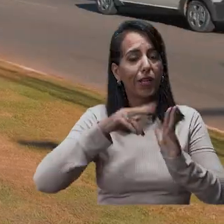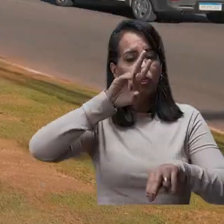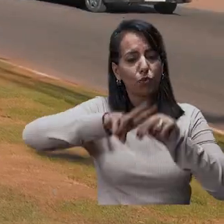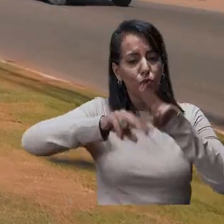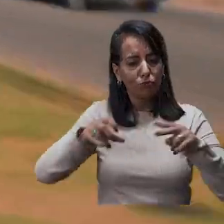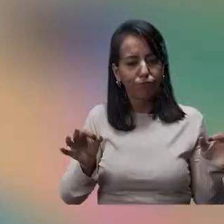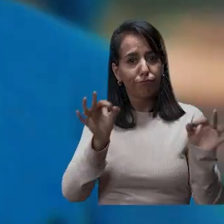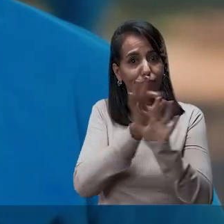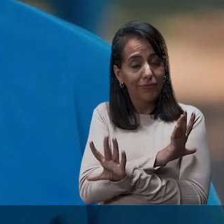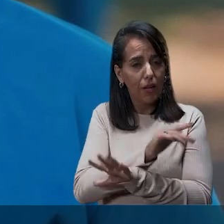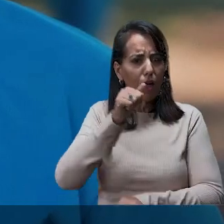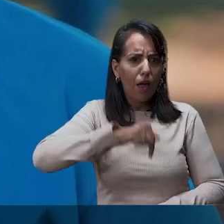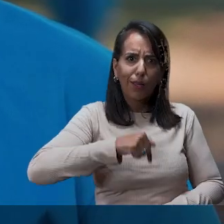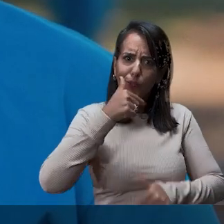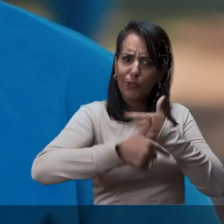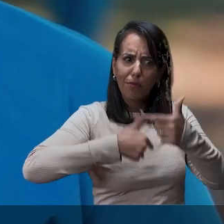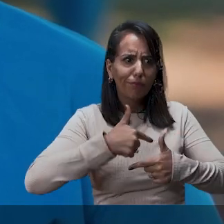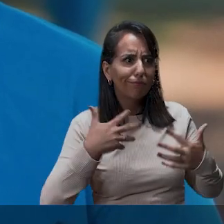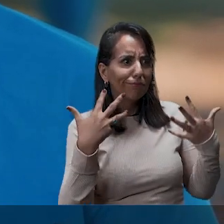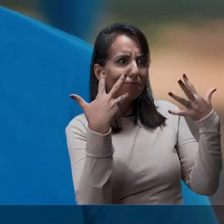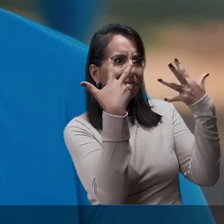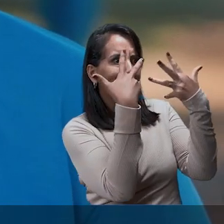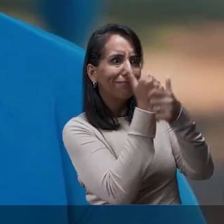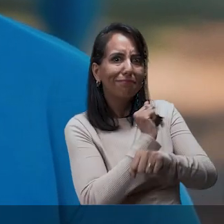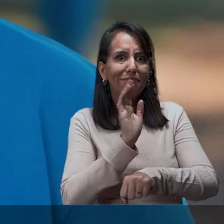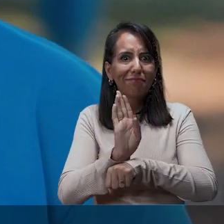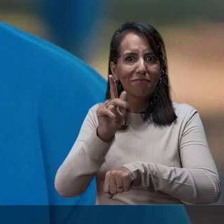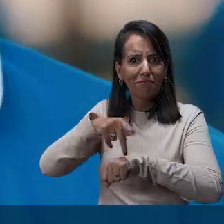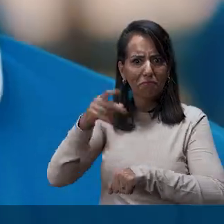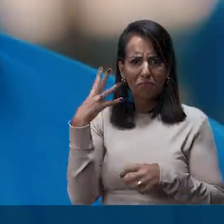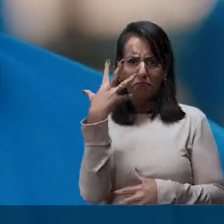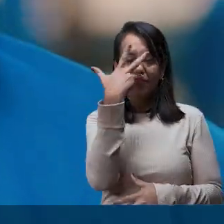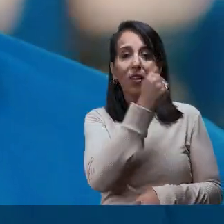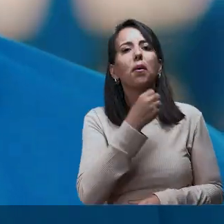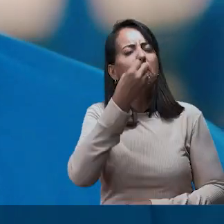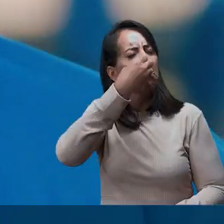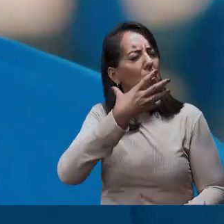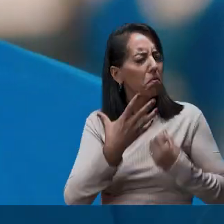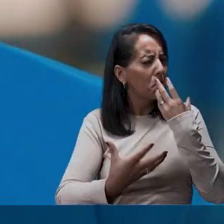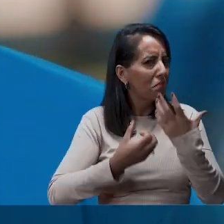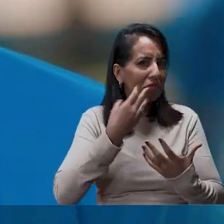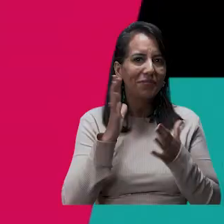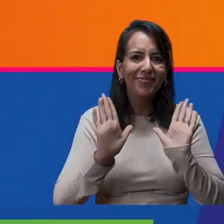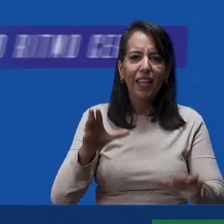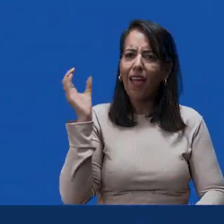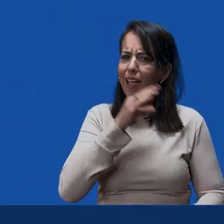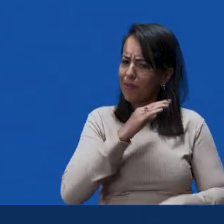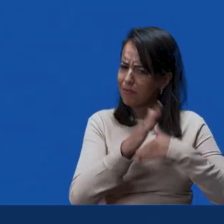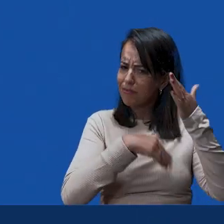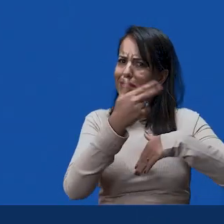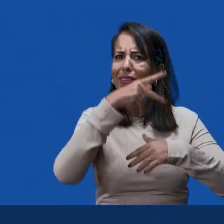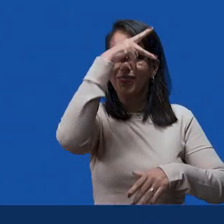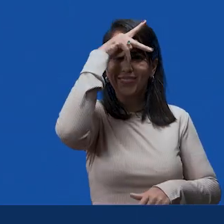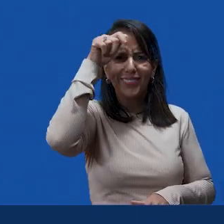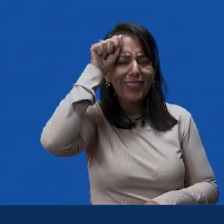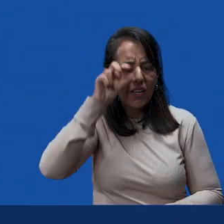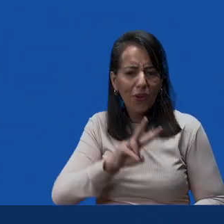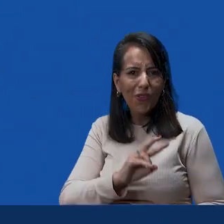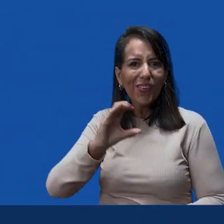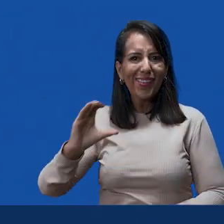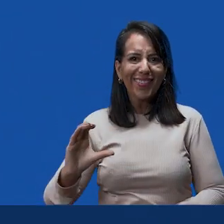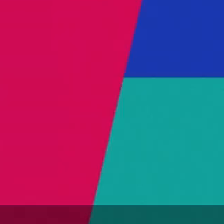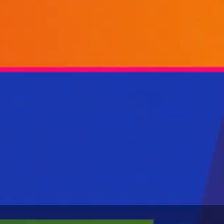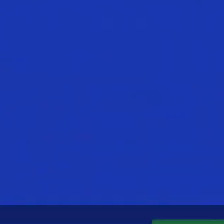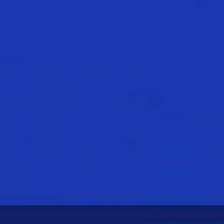semestre. Essa obra vai dar uma cara nova para a Avenida Brumado. Vai ficar bom demais! Acelera,